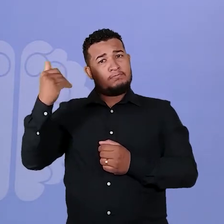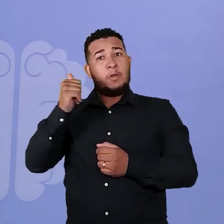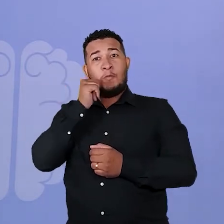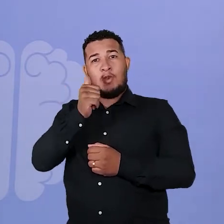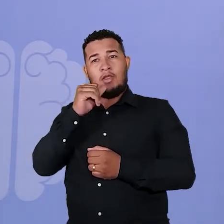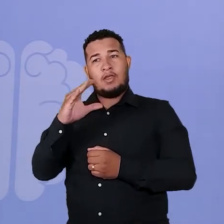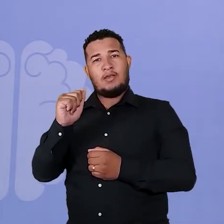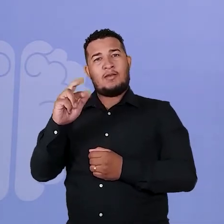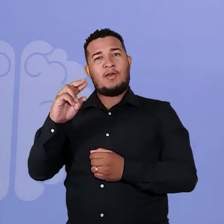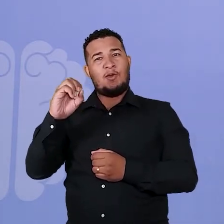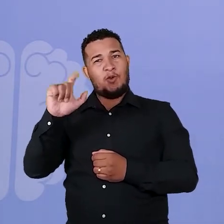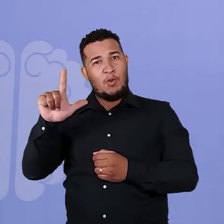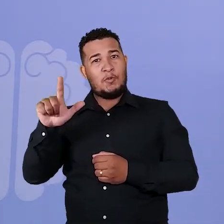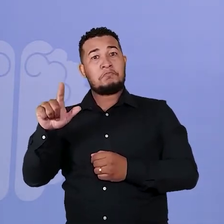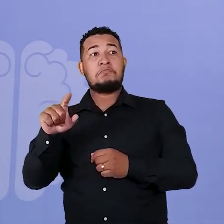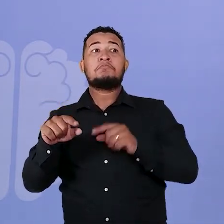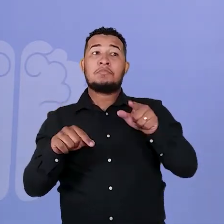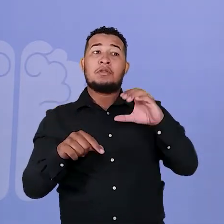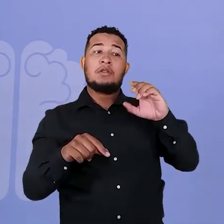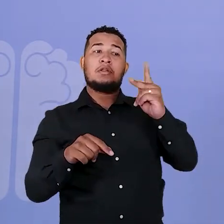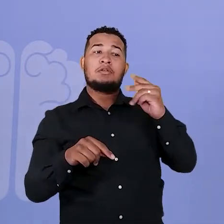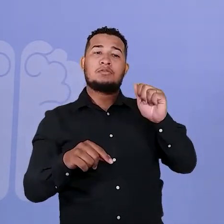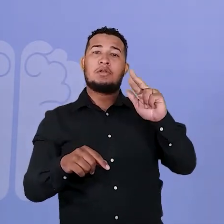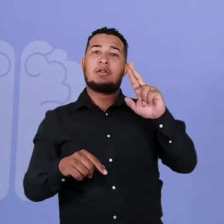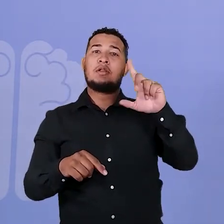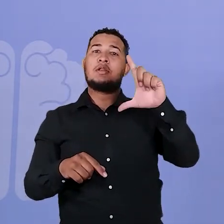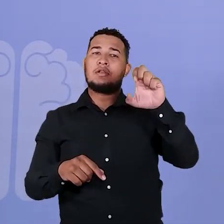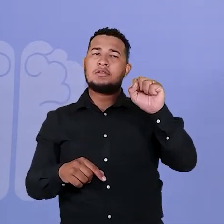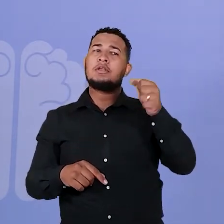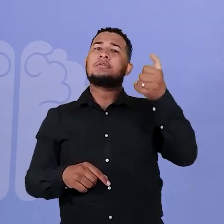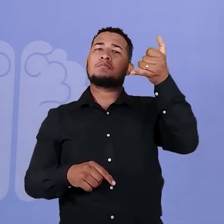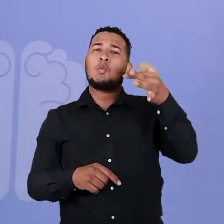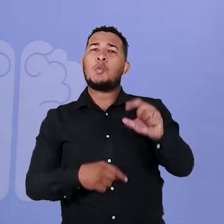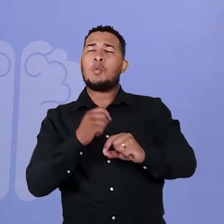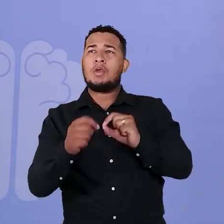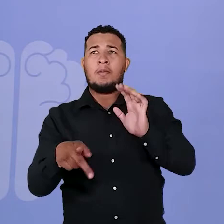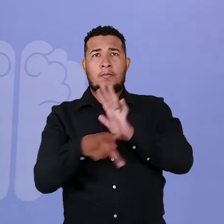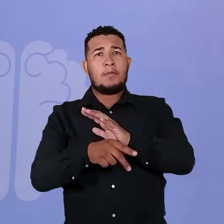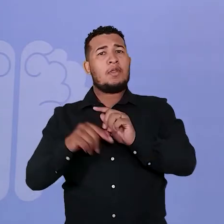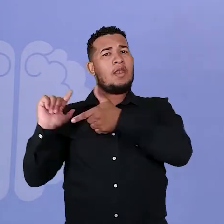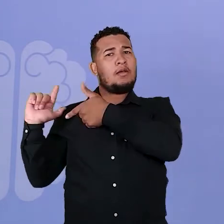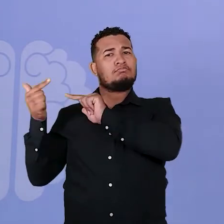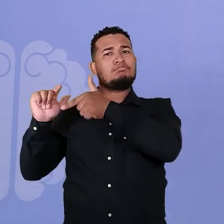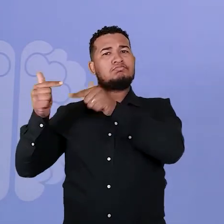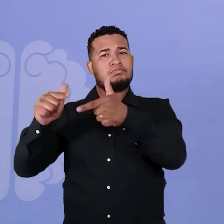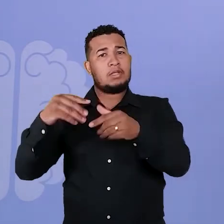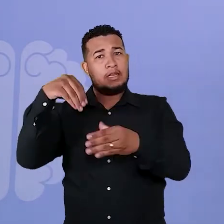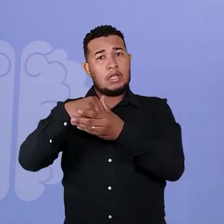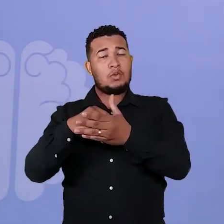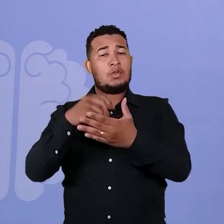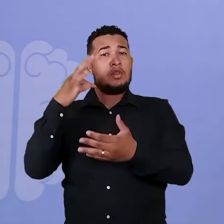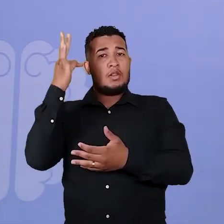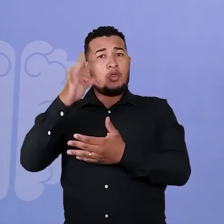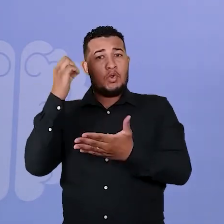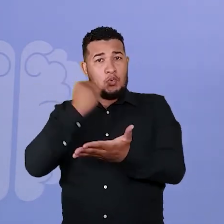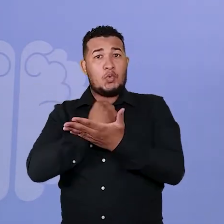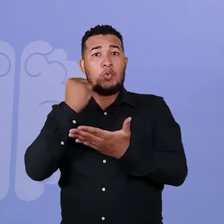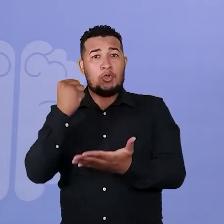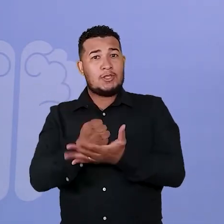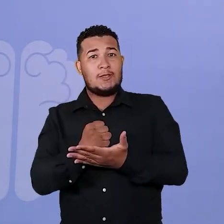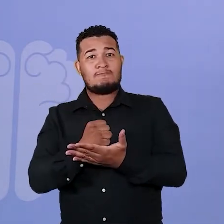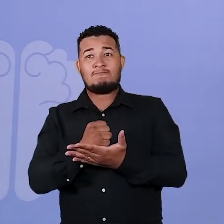mesmos moldes da Carol Pateman, o Charles Mills vai argumentar que os pensadores clássicos da teoria do